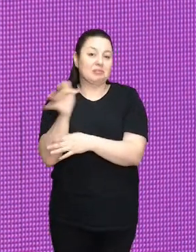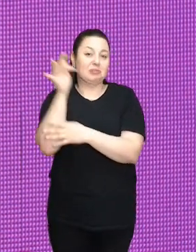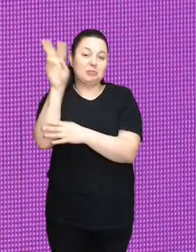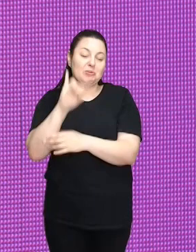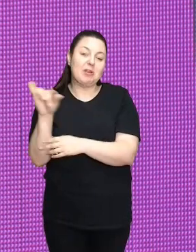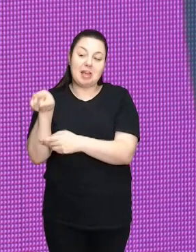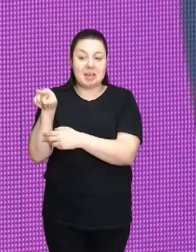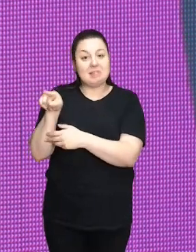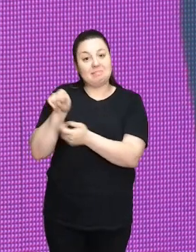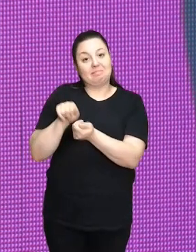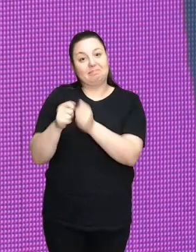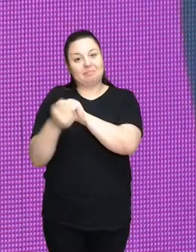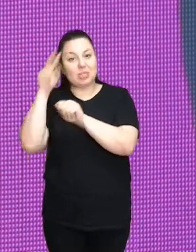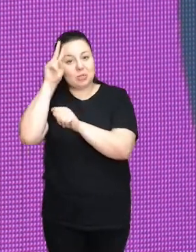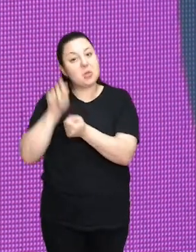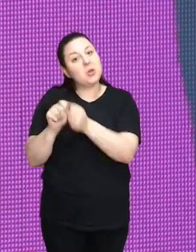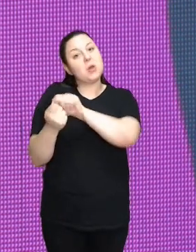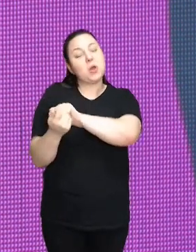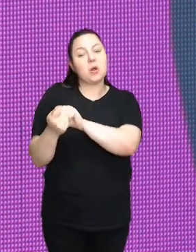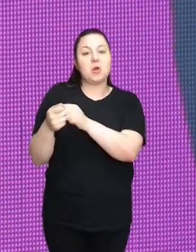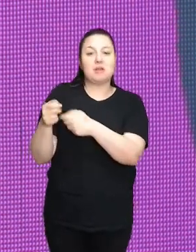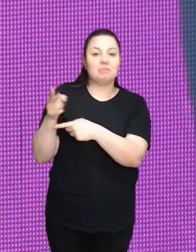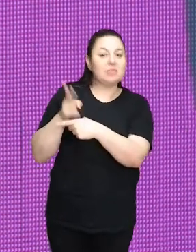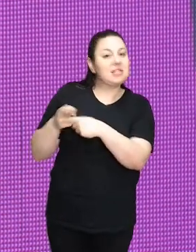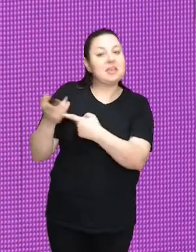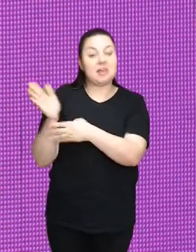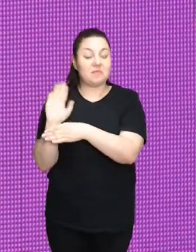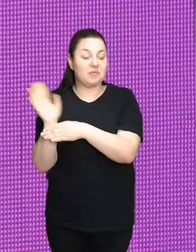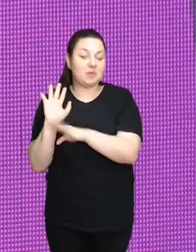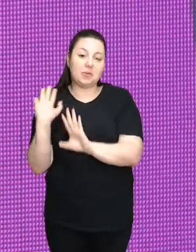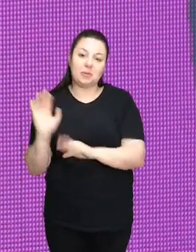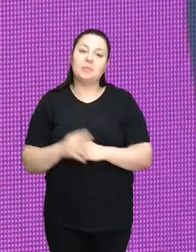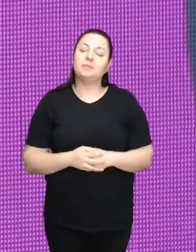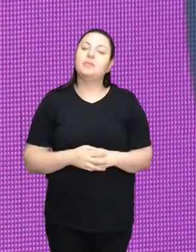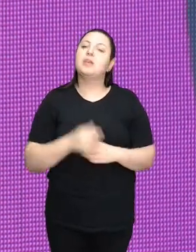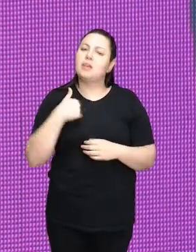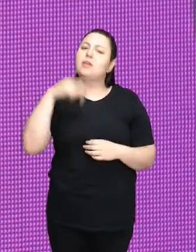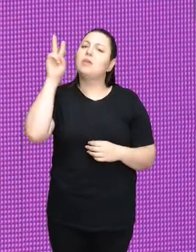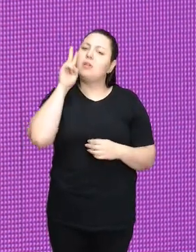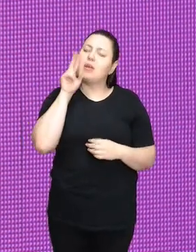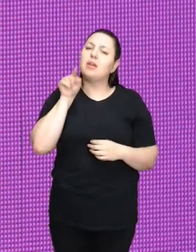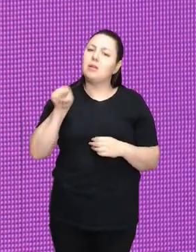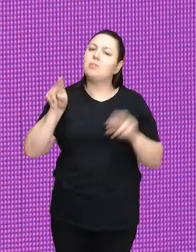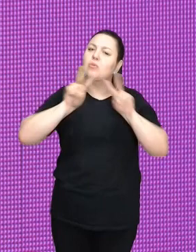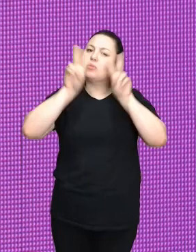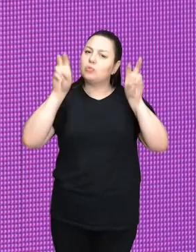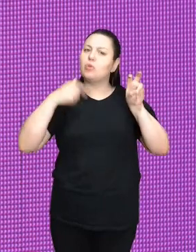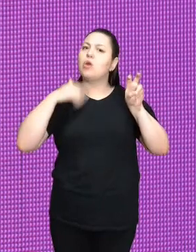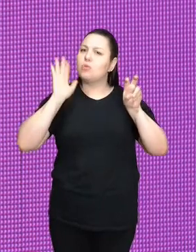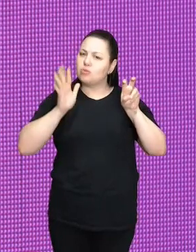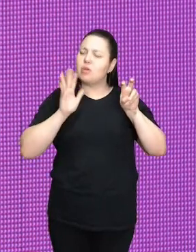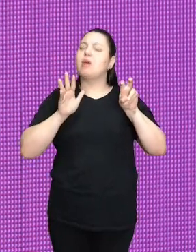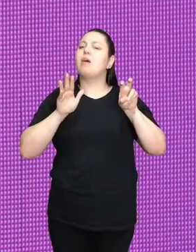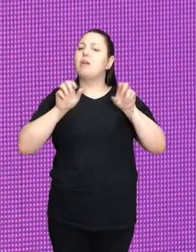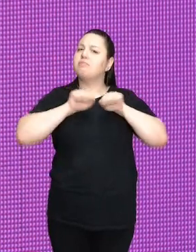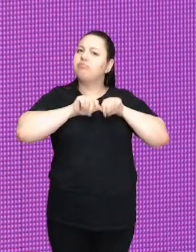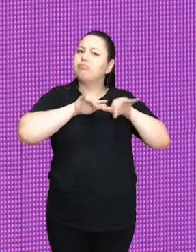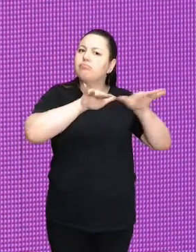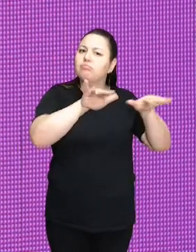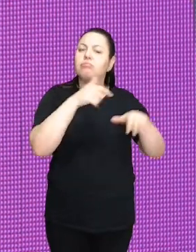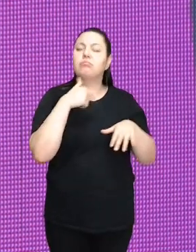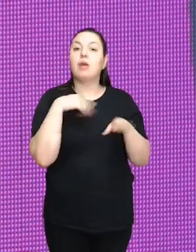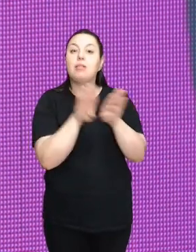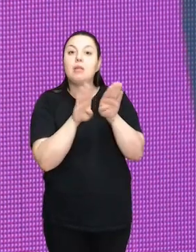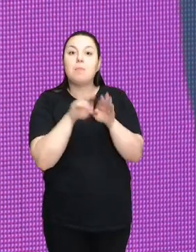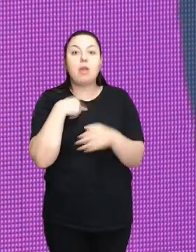nesse sentido. E aí eu também compartilhei uma vez essa história e vi as pessoas, né, também muito, meu Deus, que horror, e demonizando